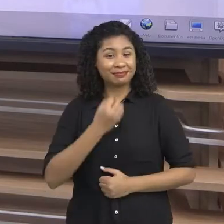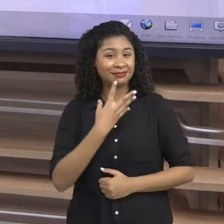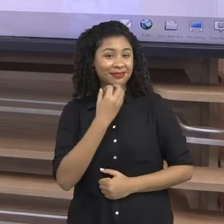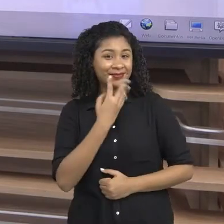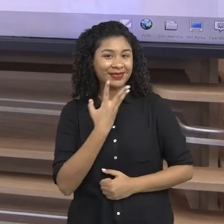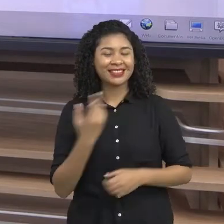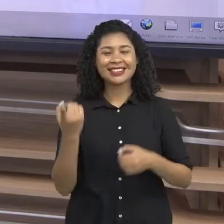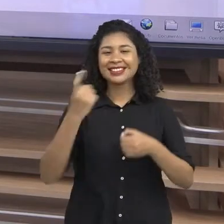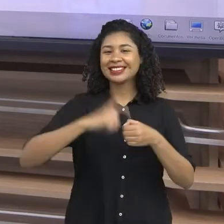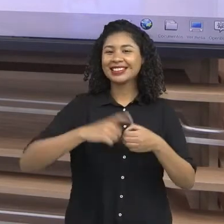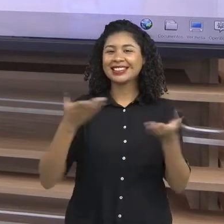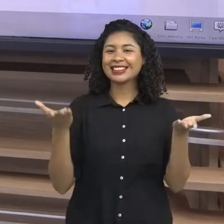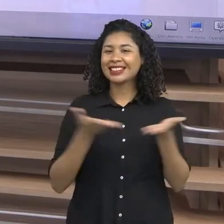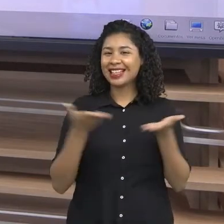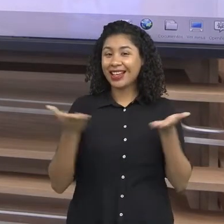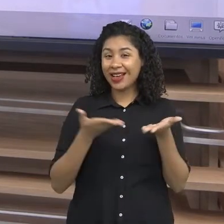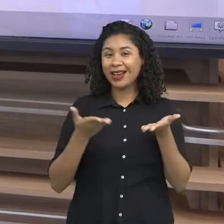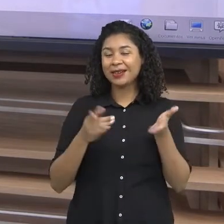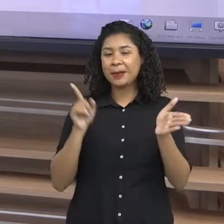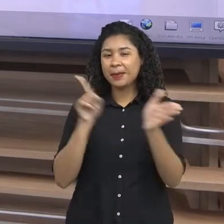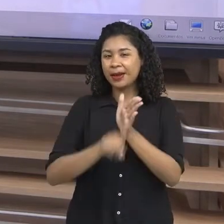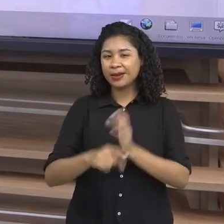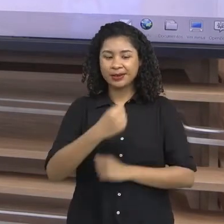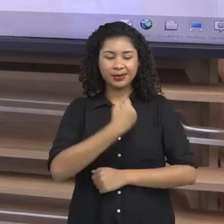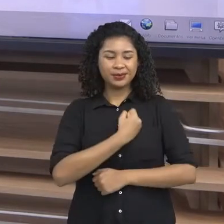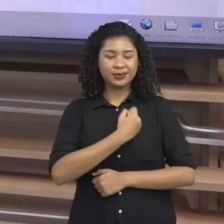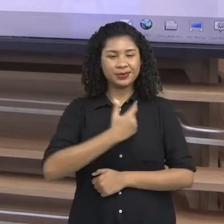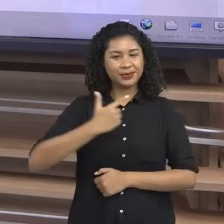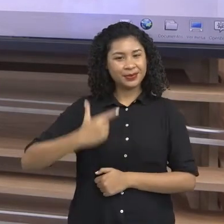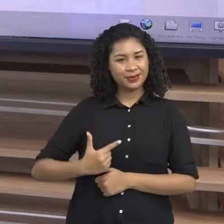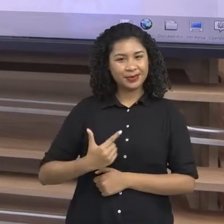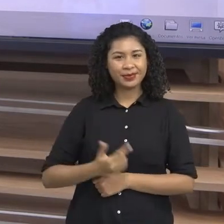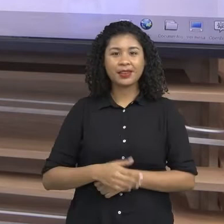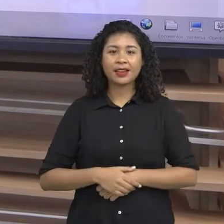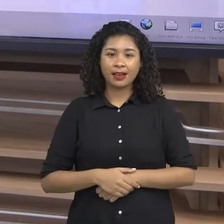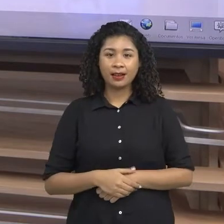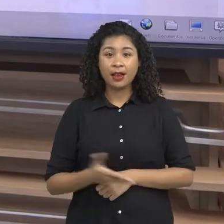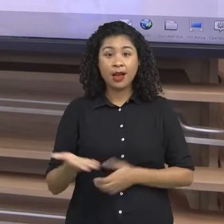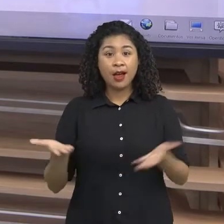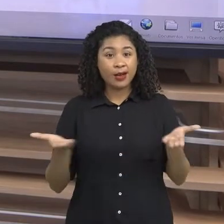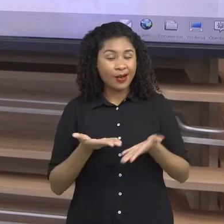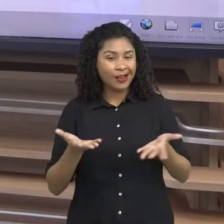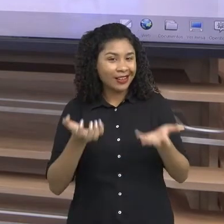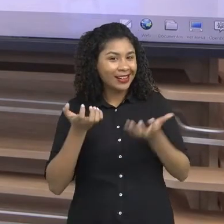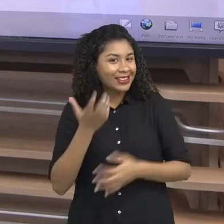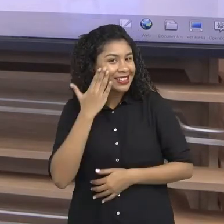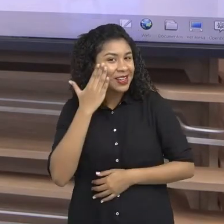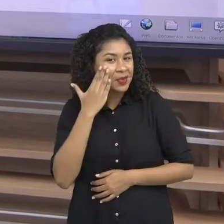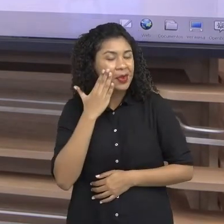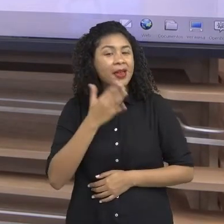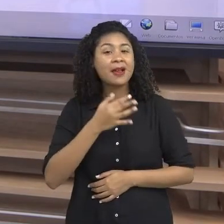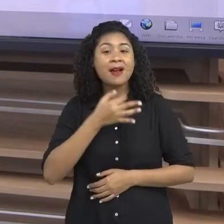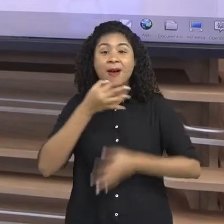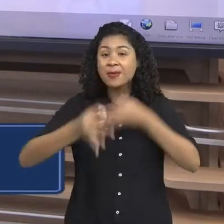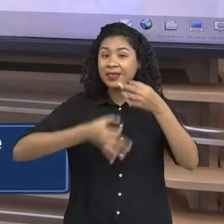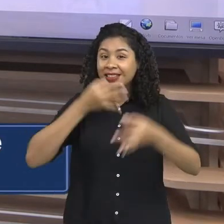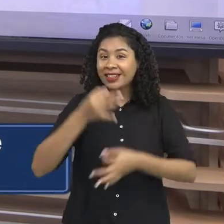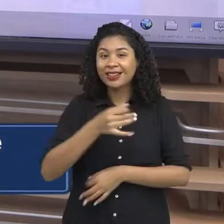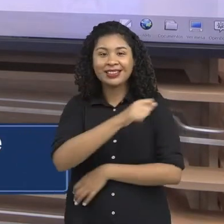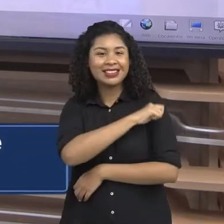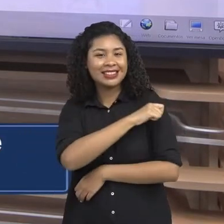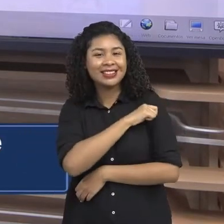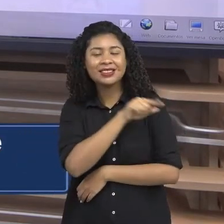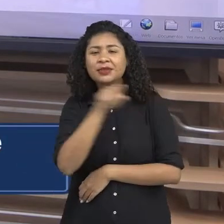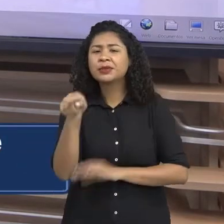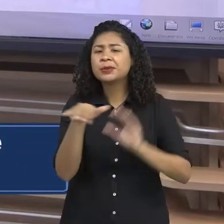Muito bem, estamos de volta aí para a nossa questão 2. Vamos iniciar observando a participação dos nossos alunos, né? O que